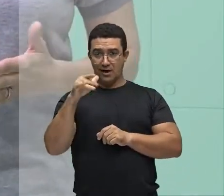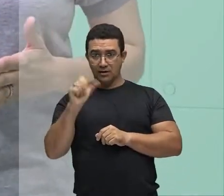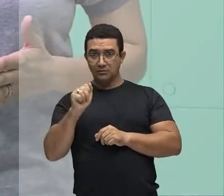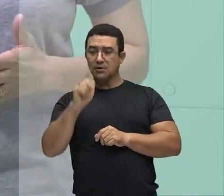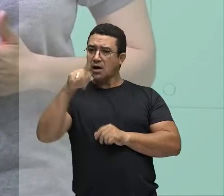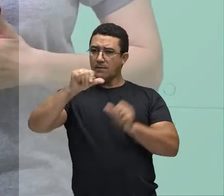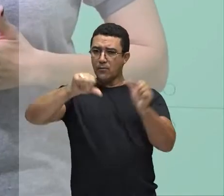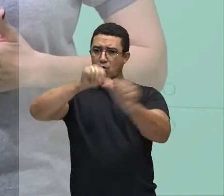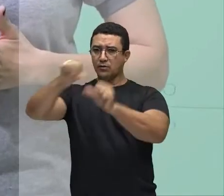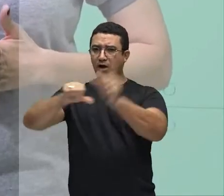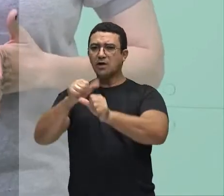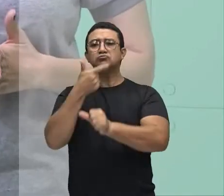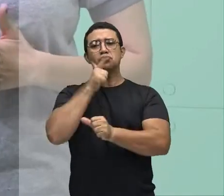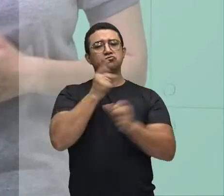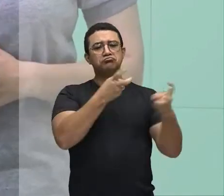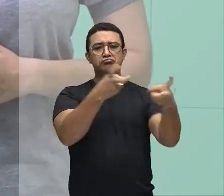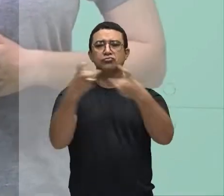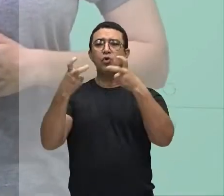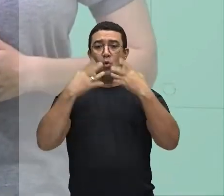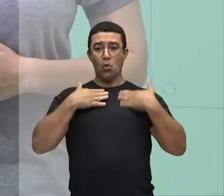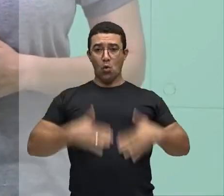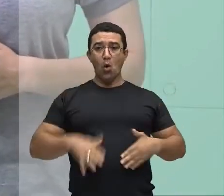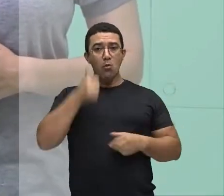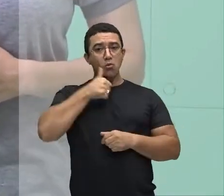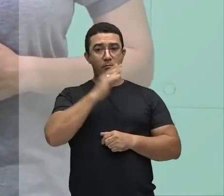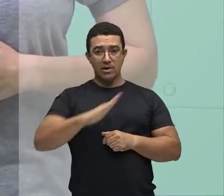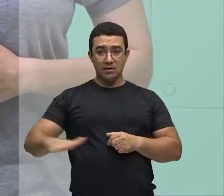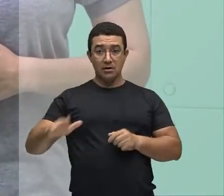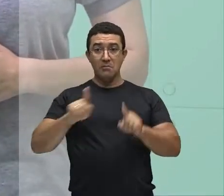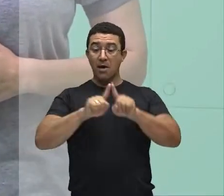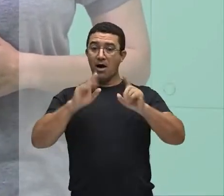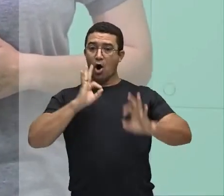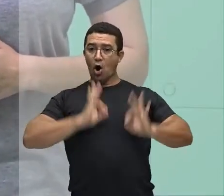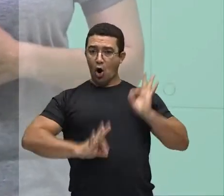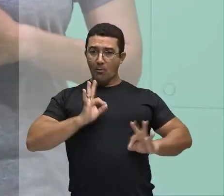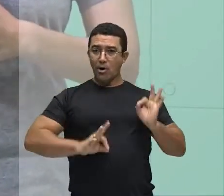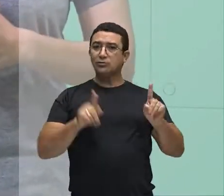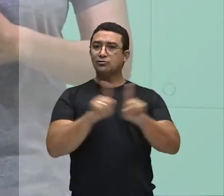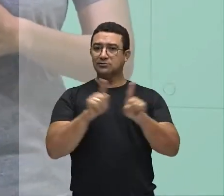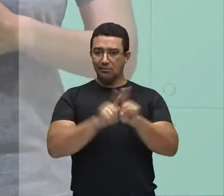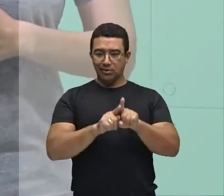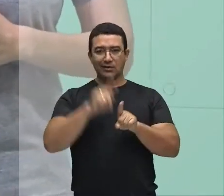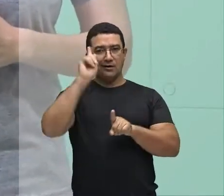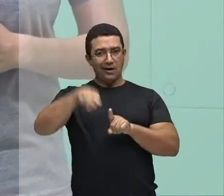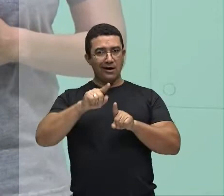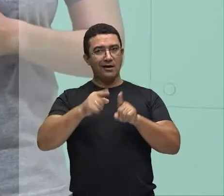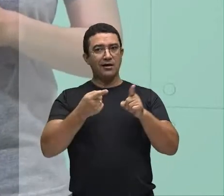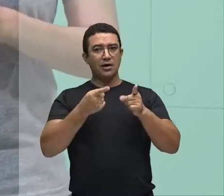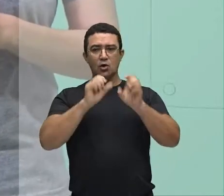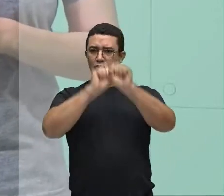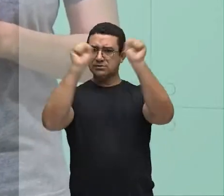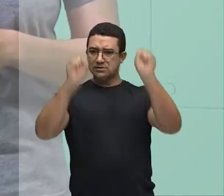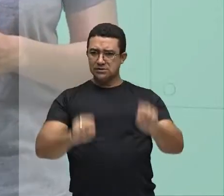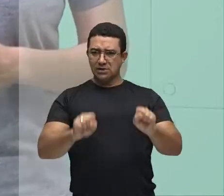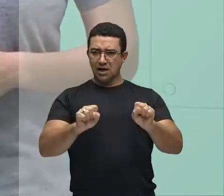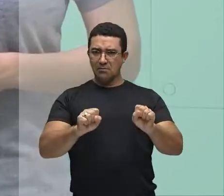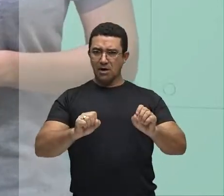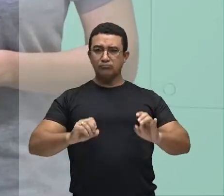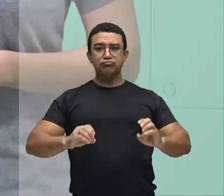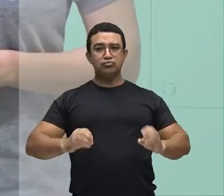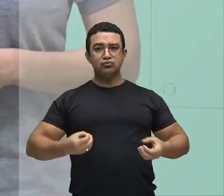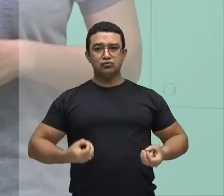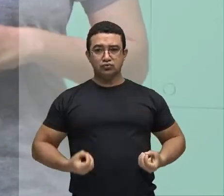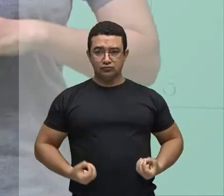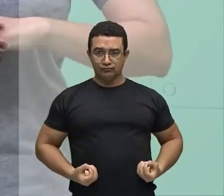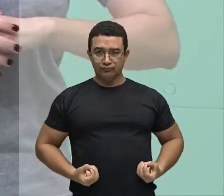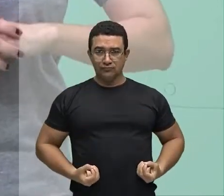consegue enxergar no corpo da menina. Mas os hormônios também atuam no amadurecimento do sistema reprodutor, que é